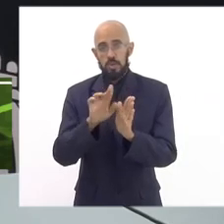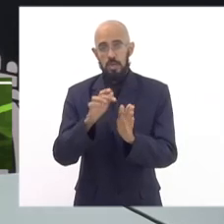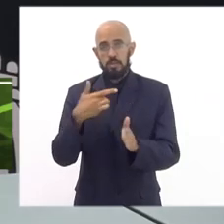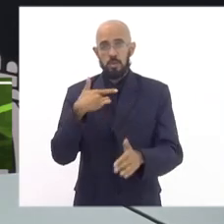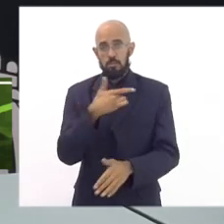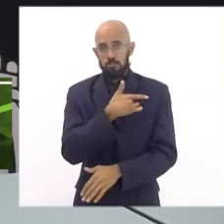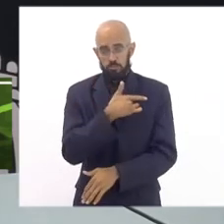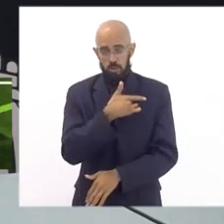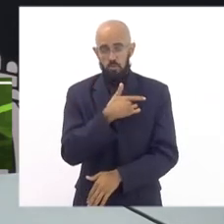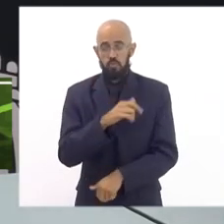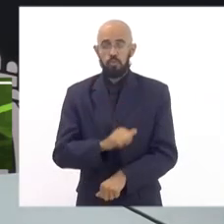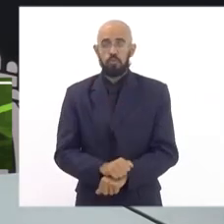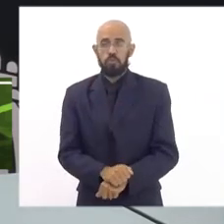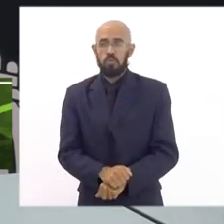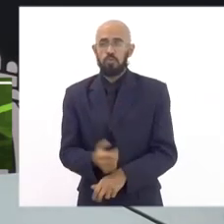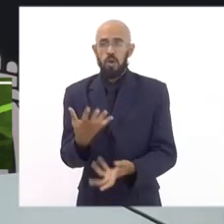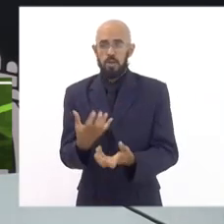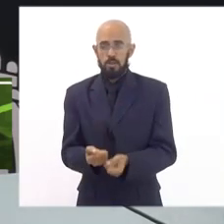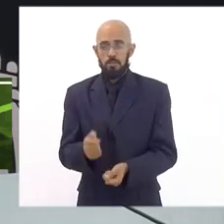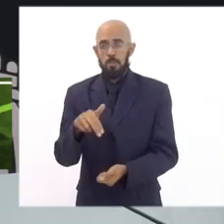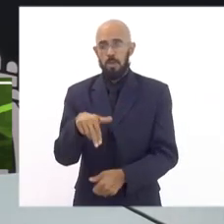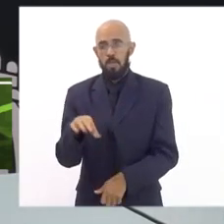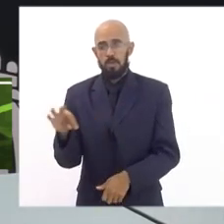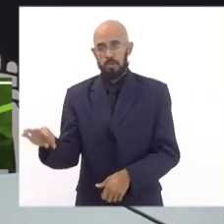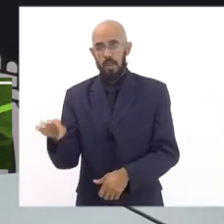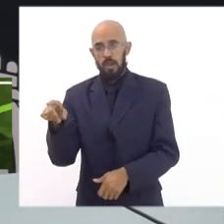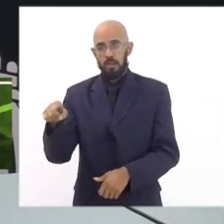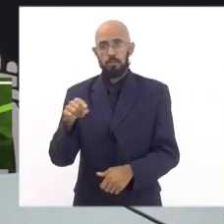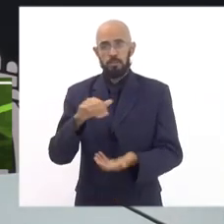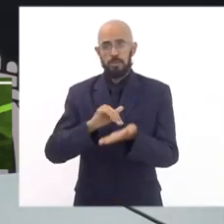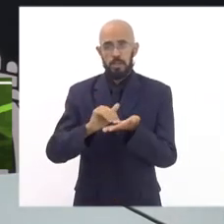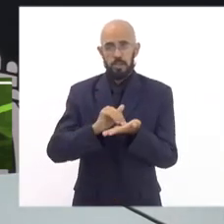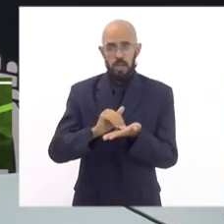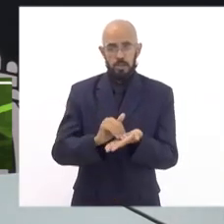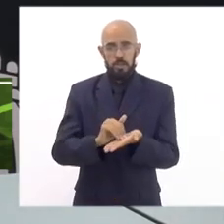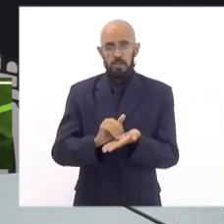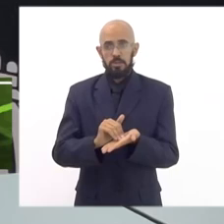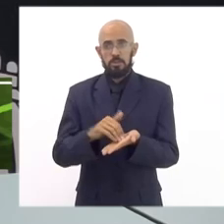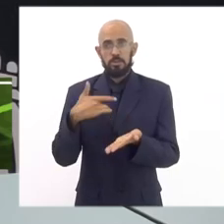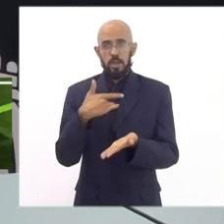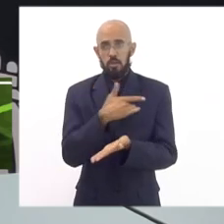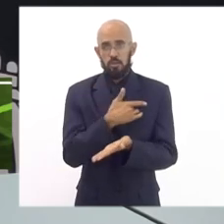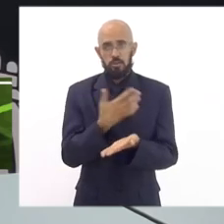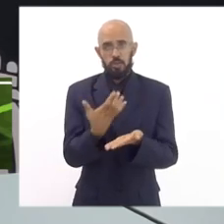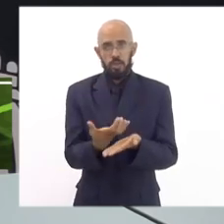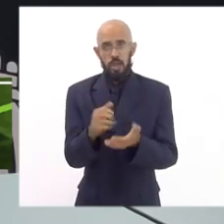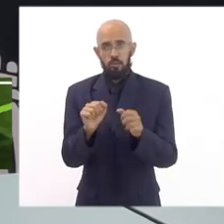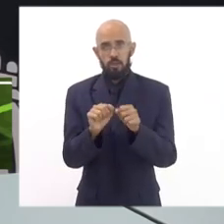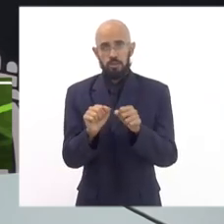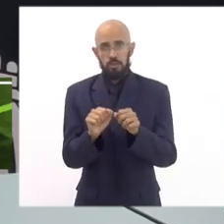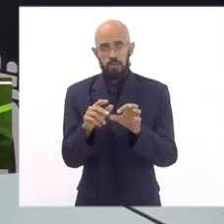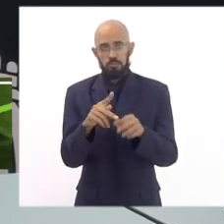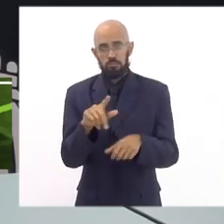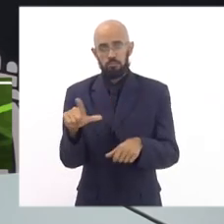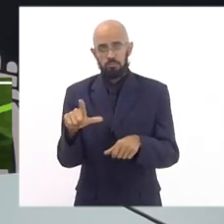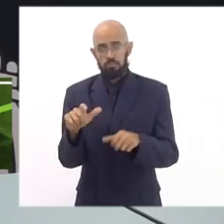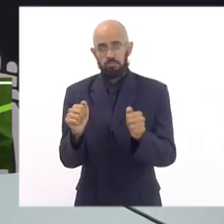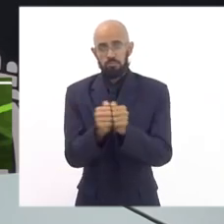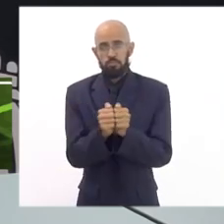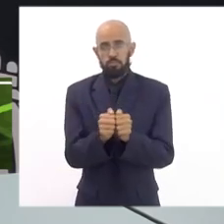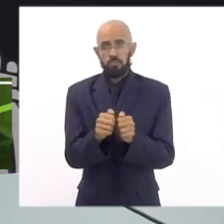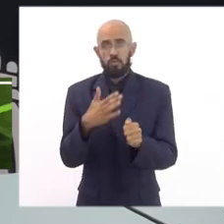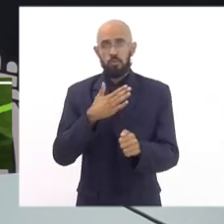nota técnica da Secretaria de Saúde e quer cotejar com o projeto. Eu, no